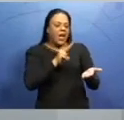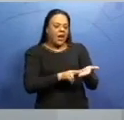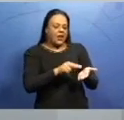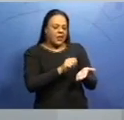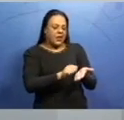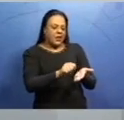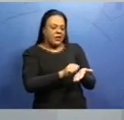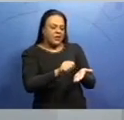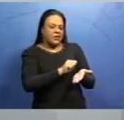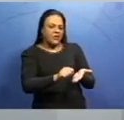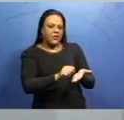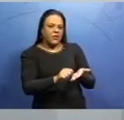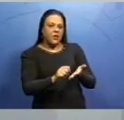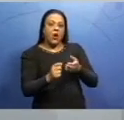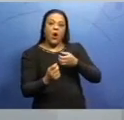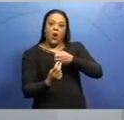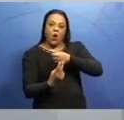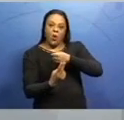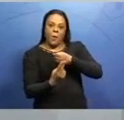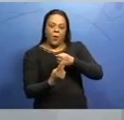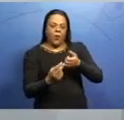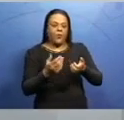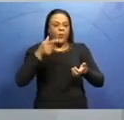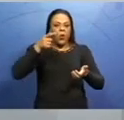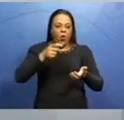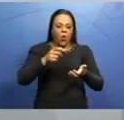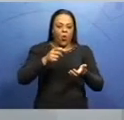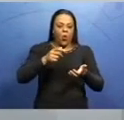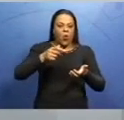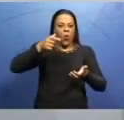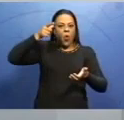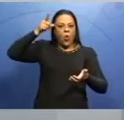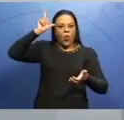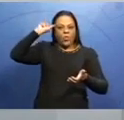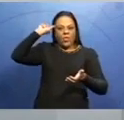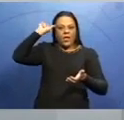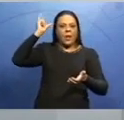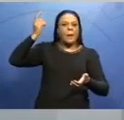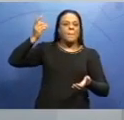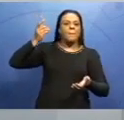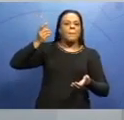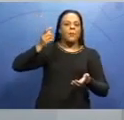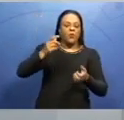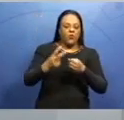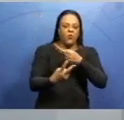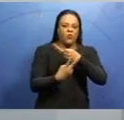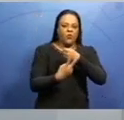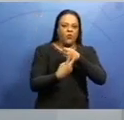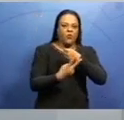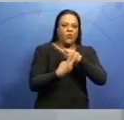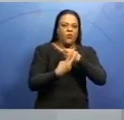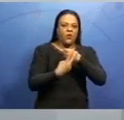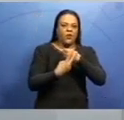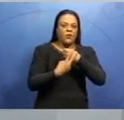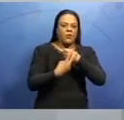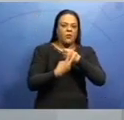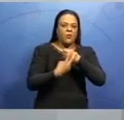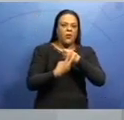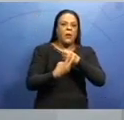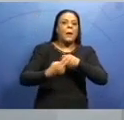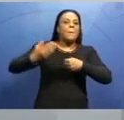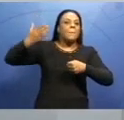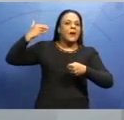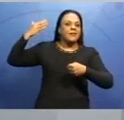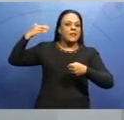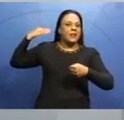verbo escrevi, está combinando, olha ali, ó, ontem. Eu não poderia dizer ontem escreverei uma